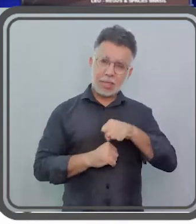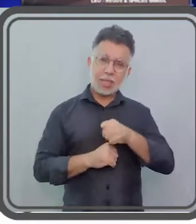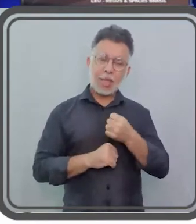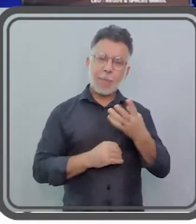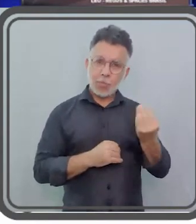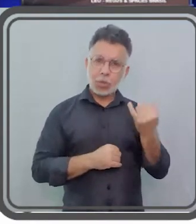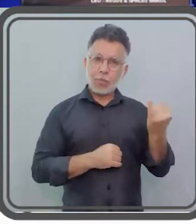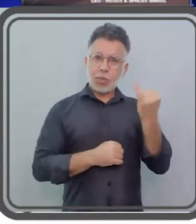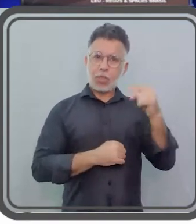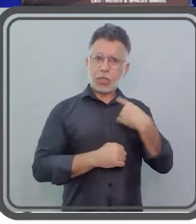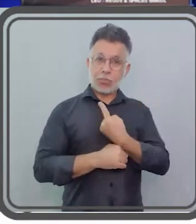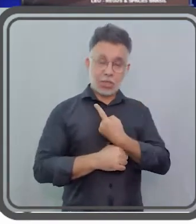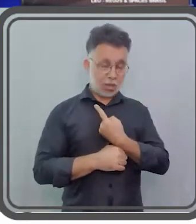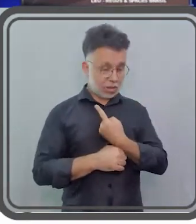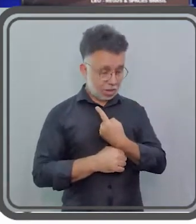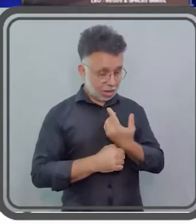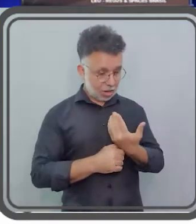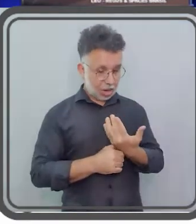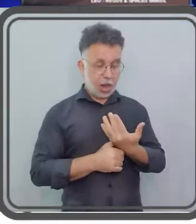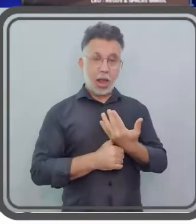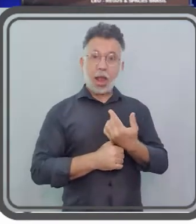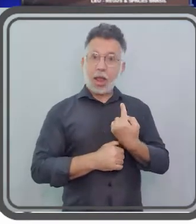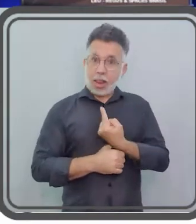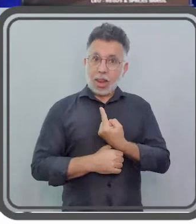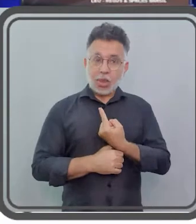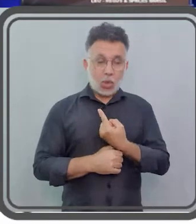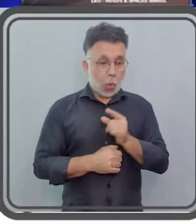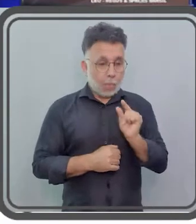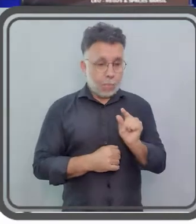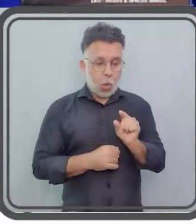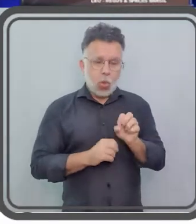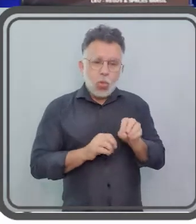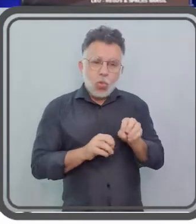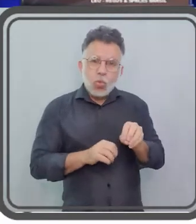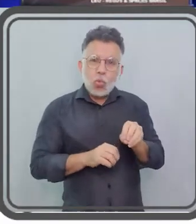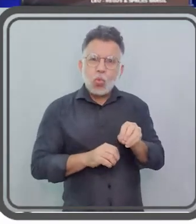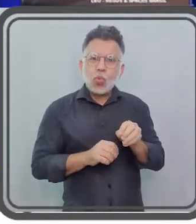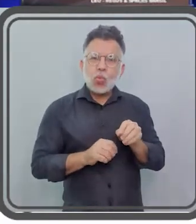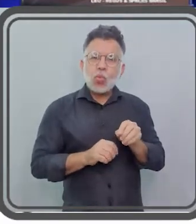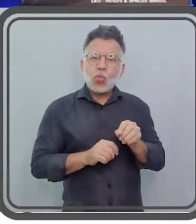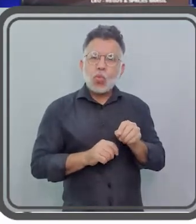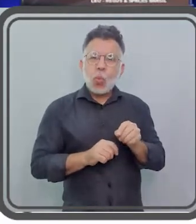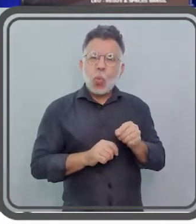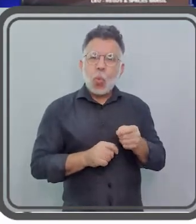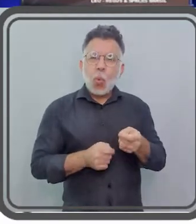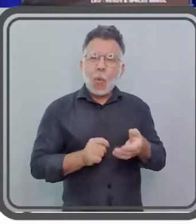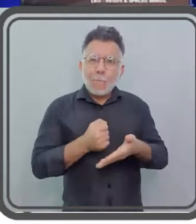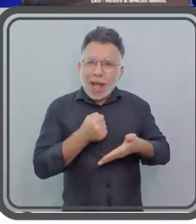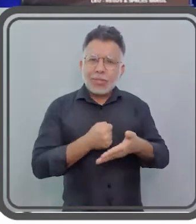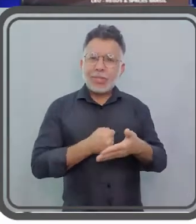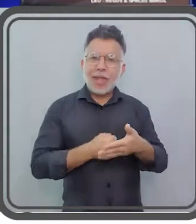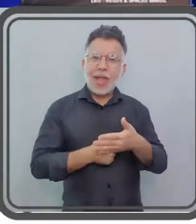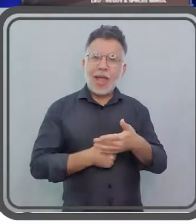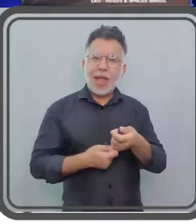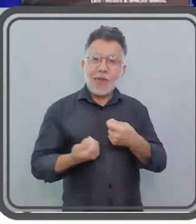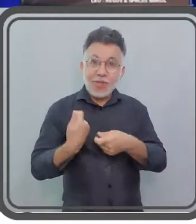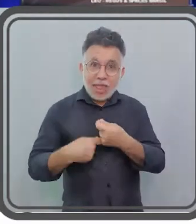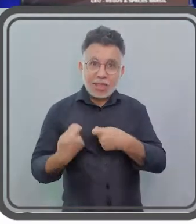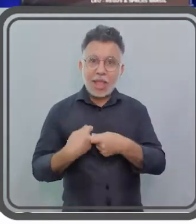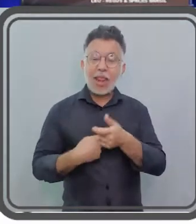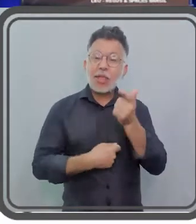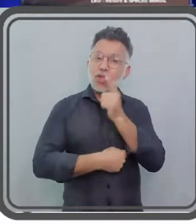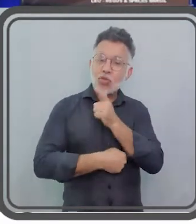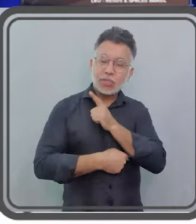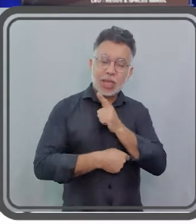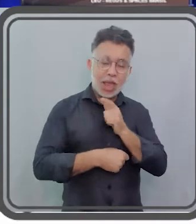revelador para nós ver que com um pouco de educação financeira básica, a gente consegue